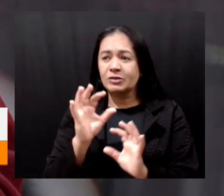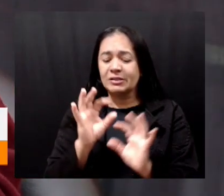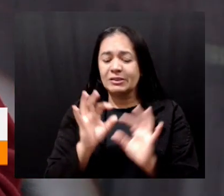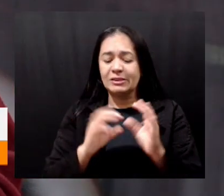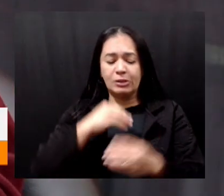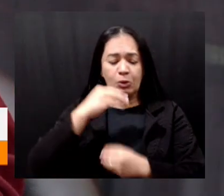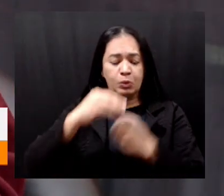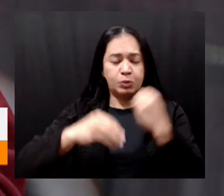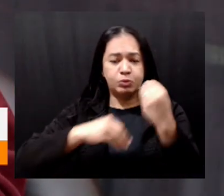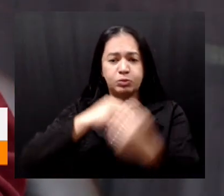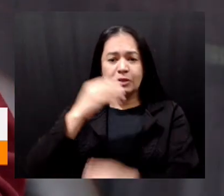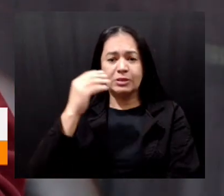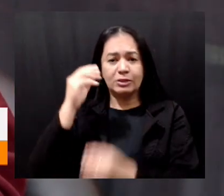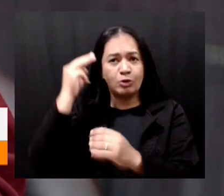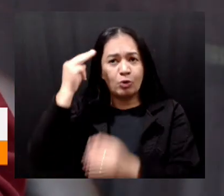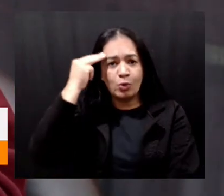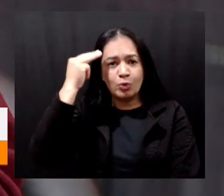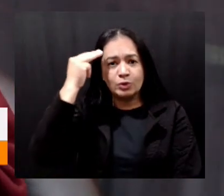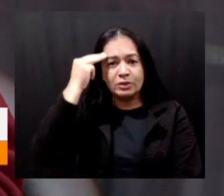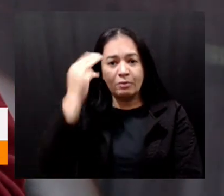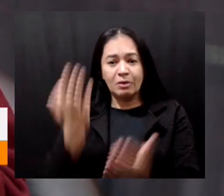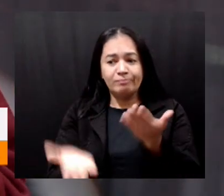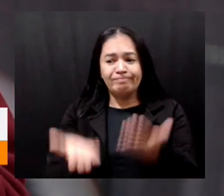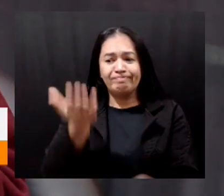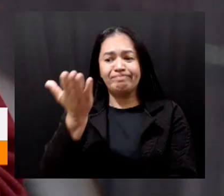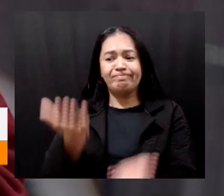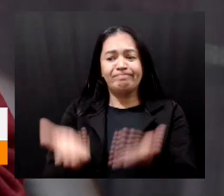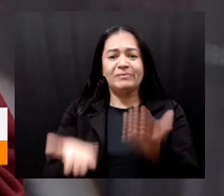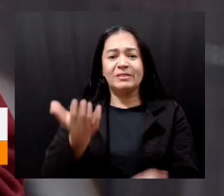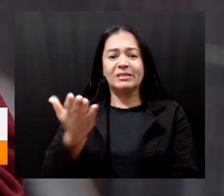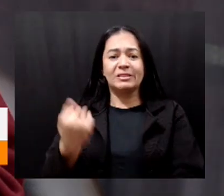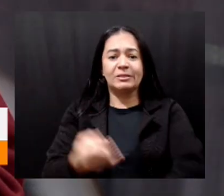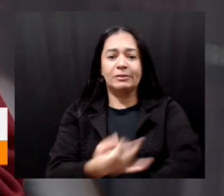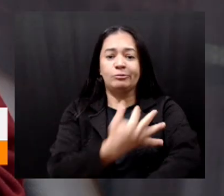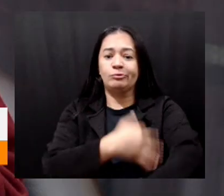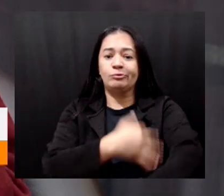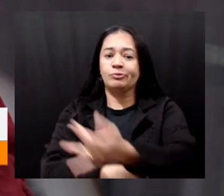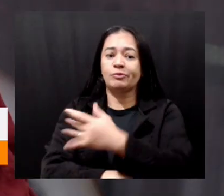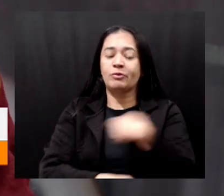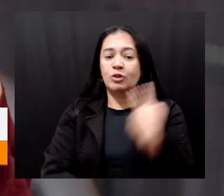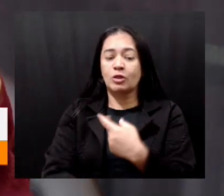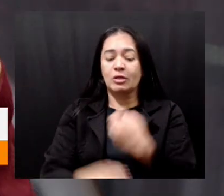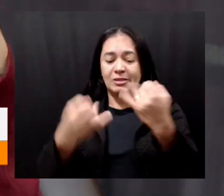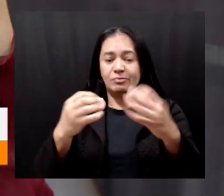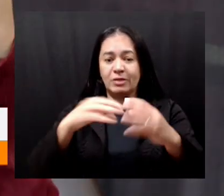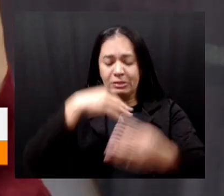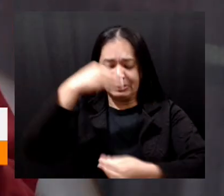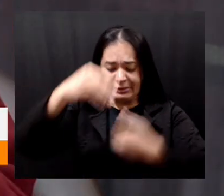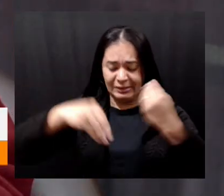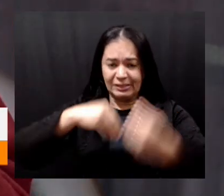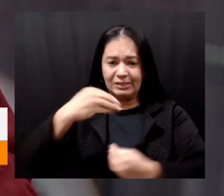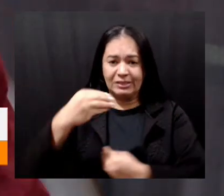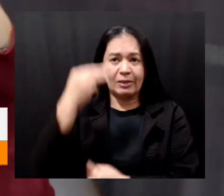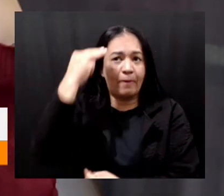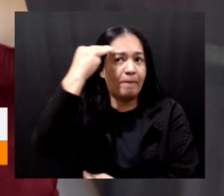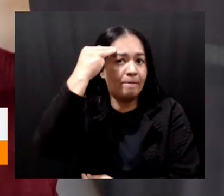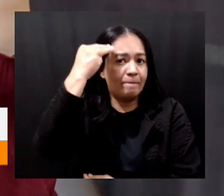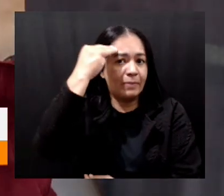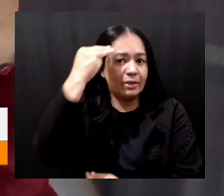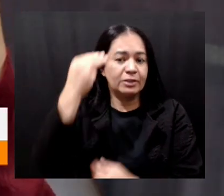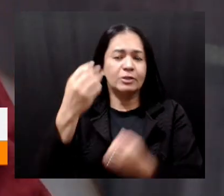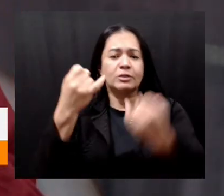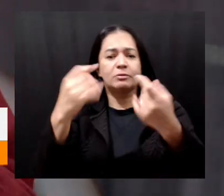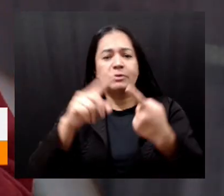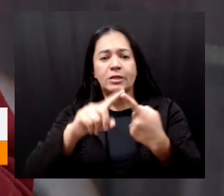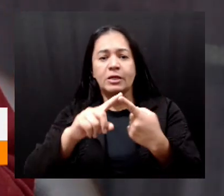um desequilíbrio emocional. Quando a gente fala de desorganização mental, a gente está falando de preocupações excessivas,